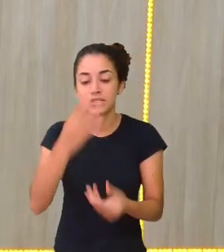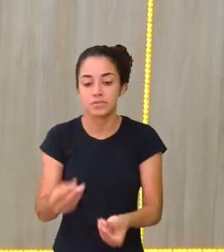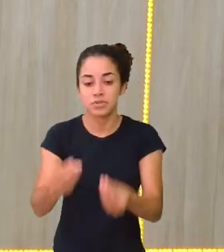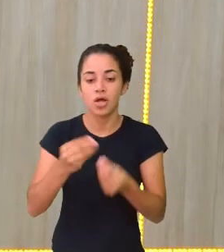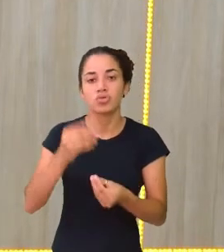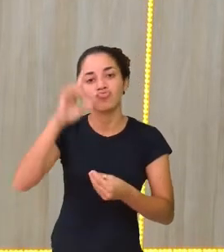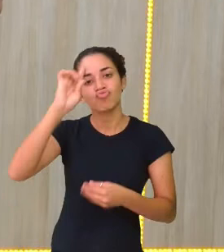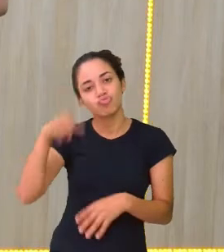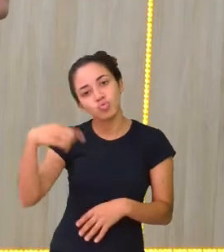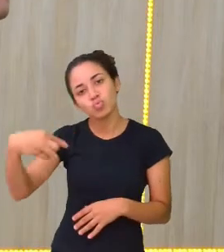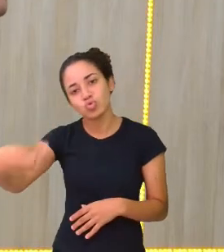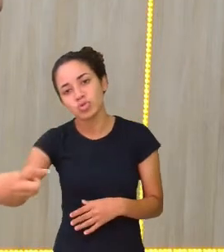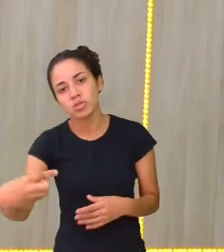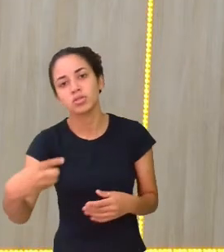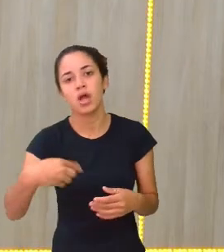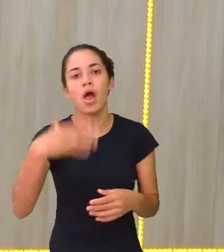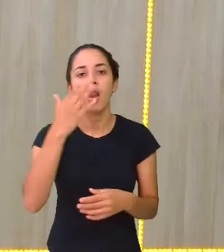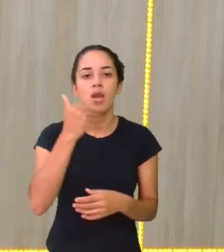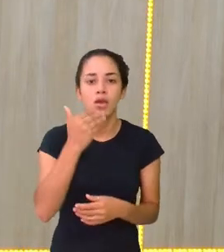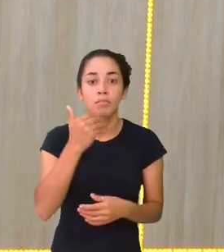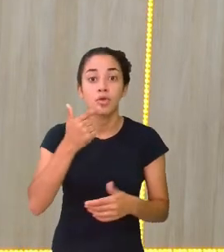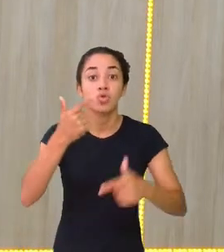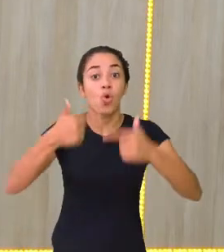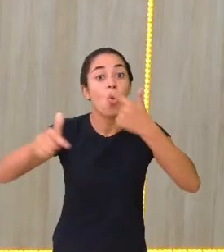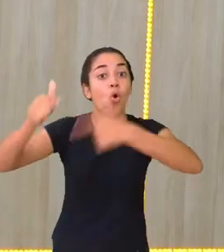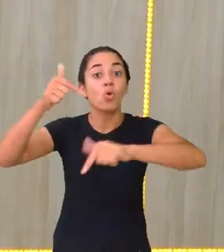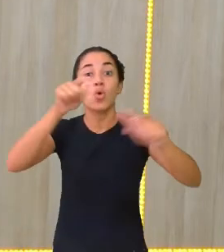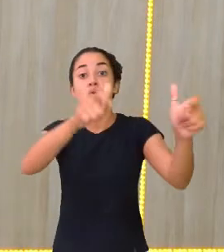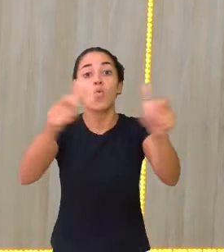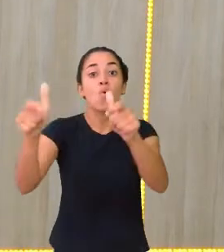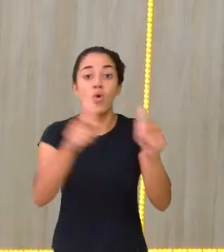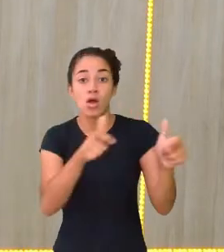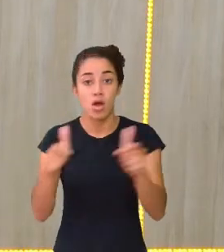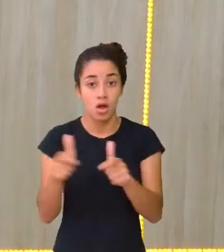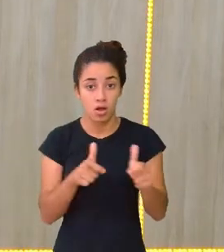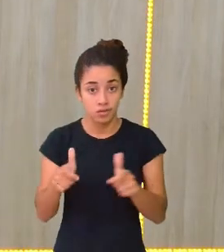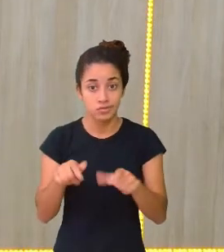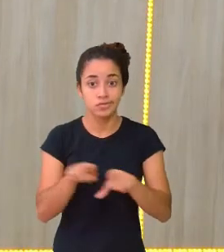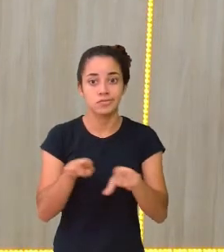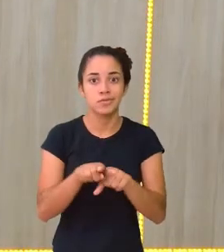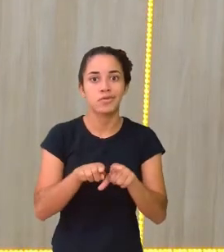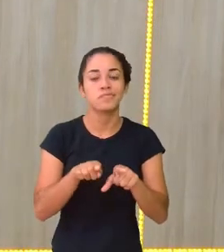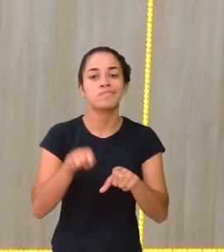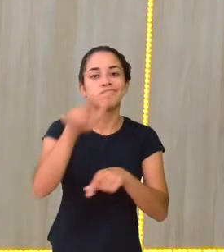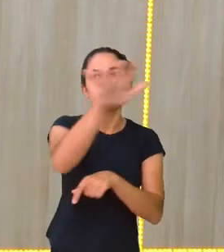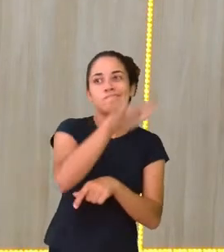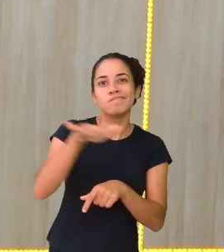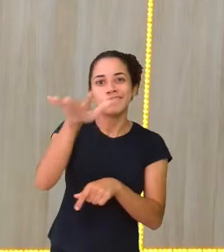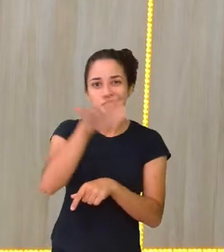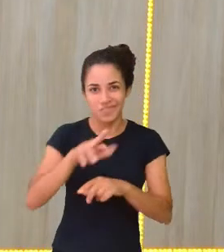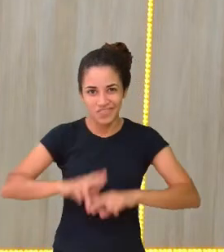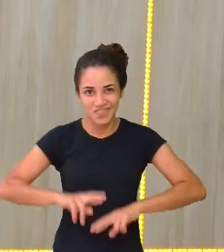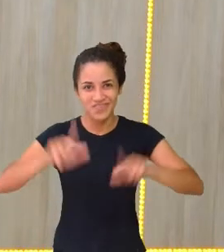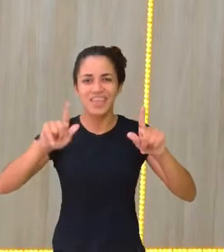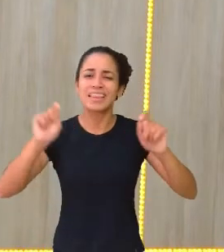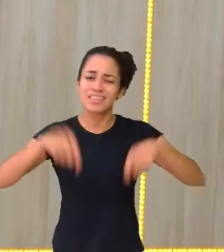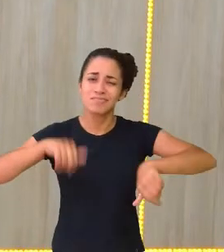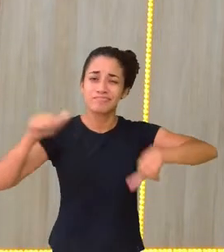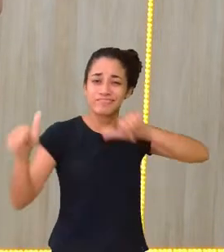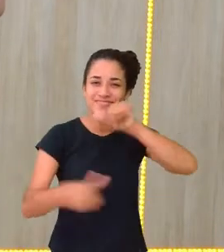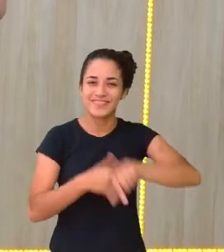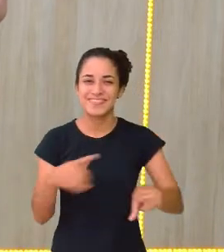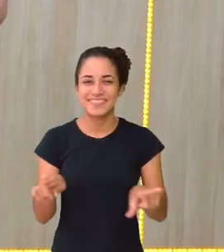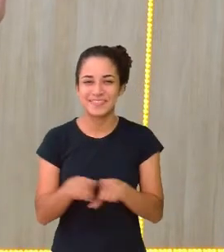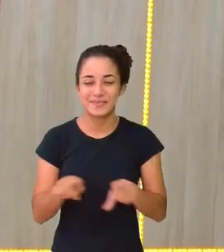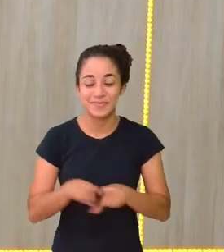nosso cardápio, alimentos de outros locais, né? De outros continentes. E aí também vai modificando. E